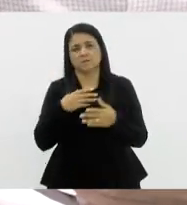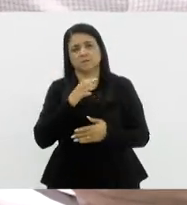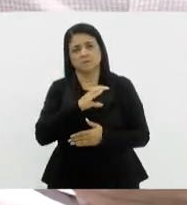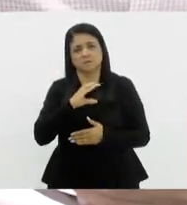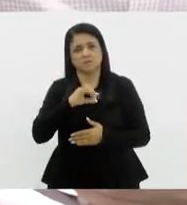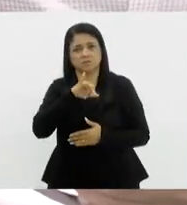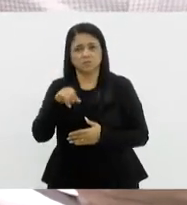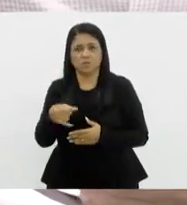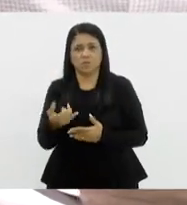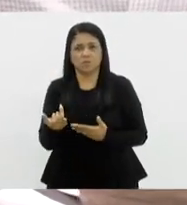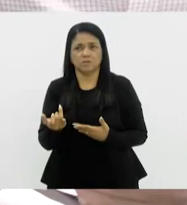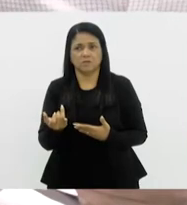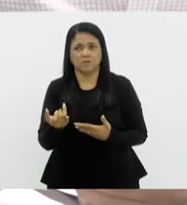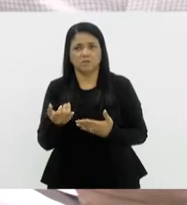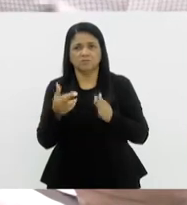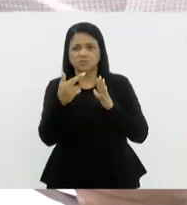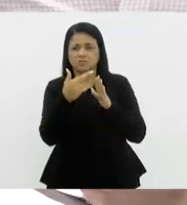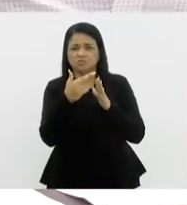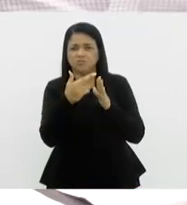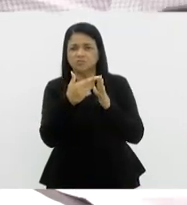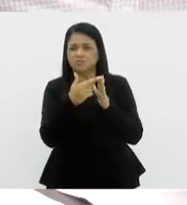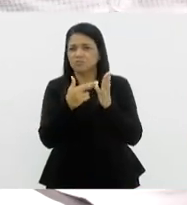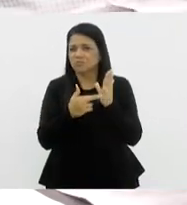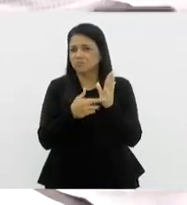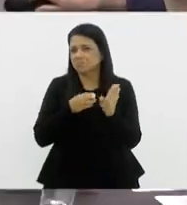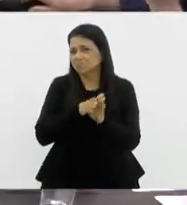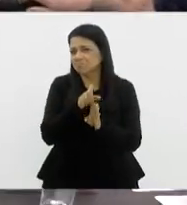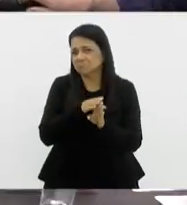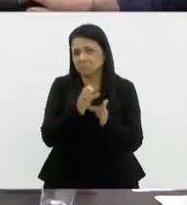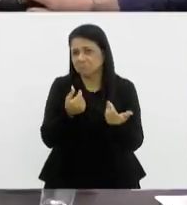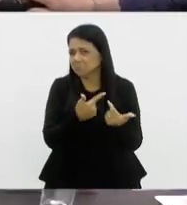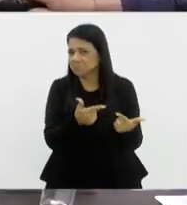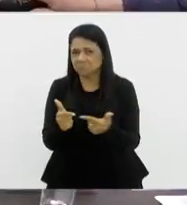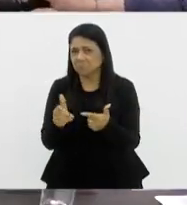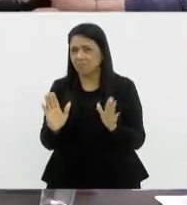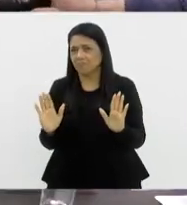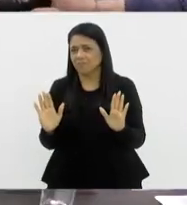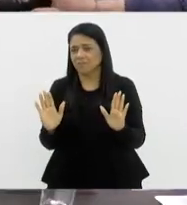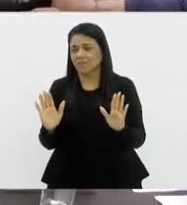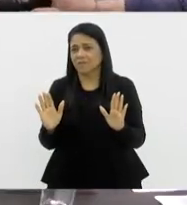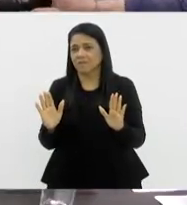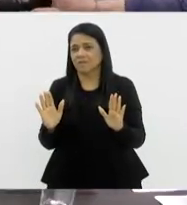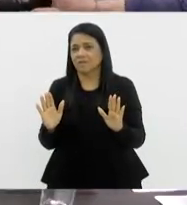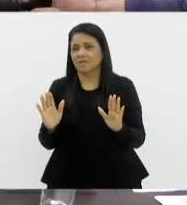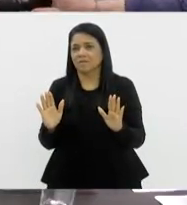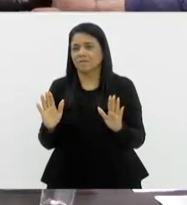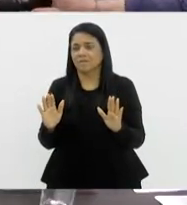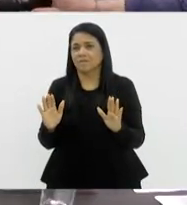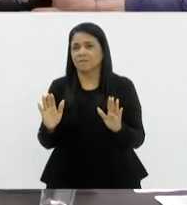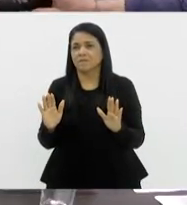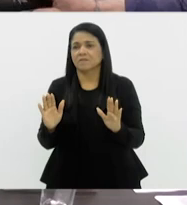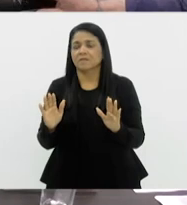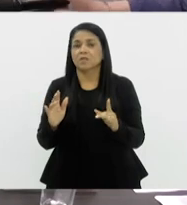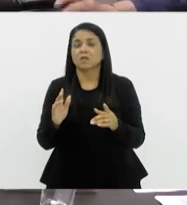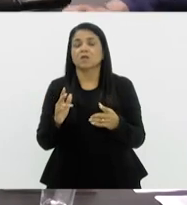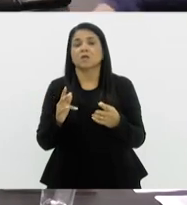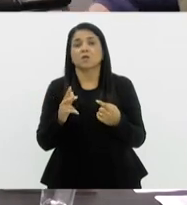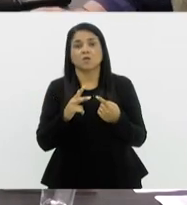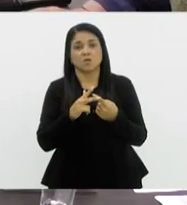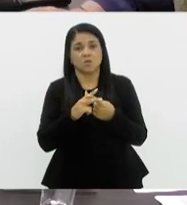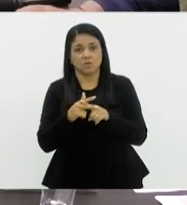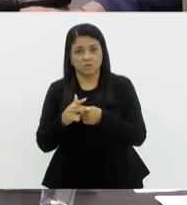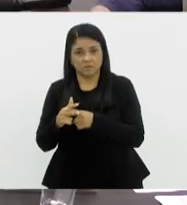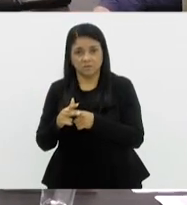de falar de regulamentará. Tá certo. Então, competir é só chamar atenção. Só ratificando. É uma